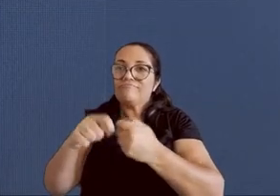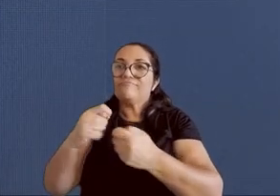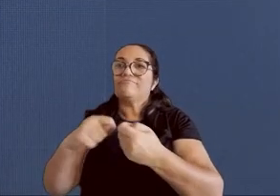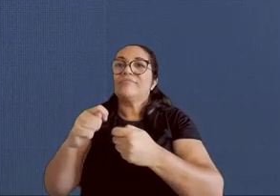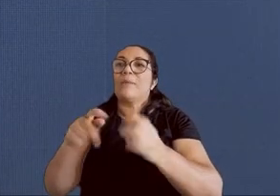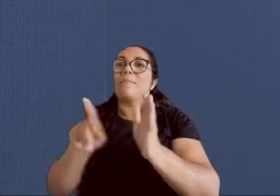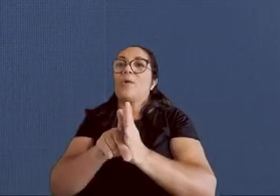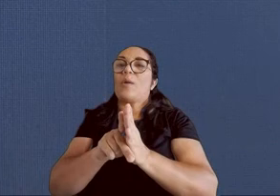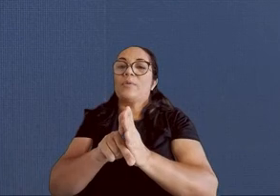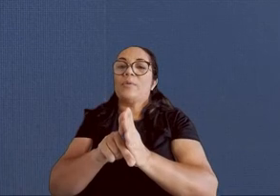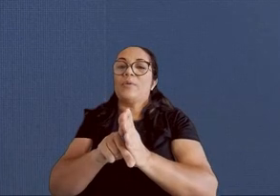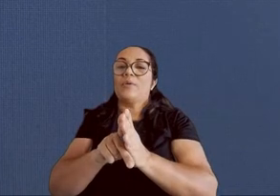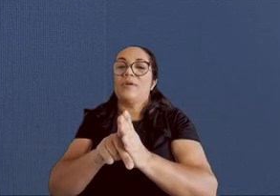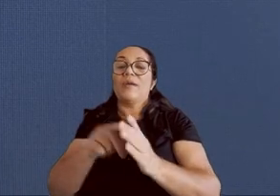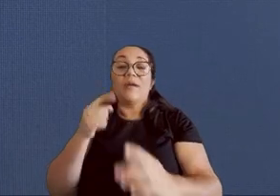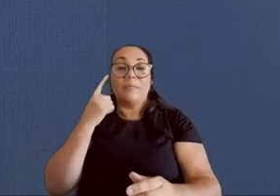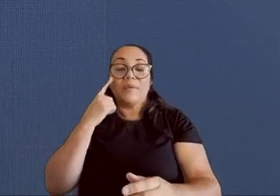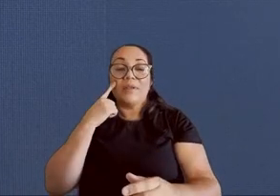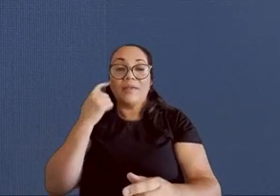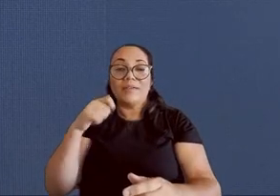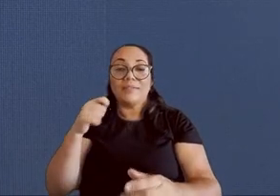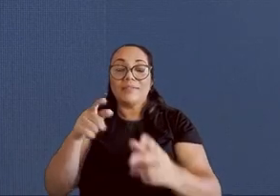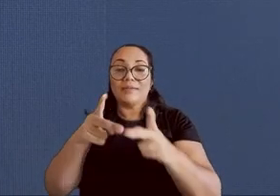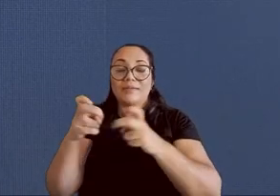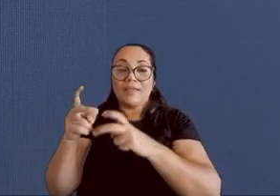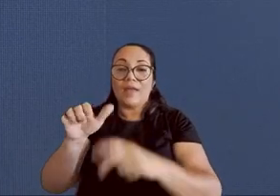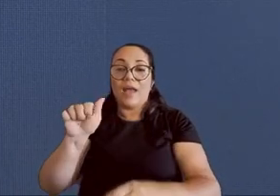os consoantes dos ativos